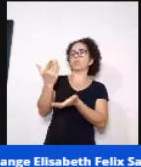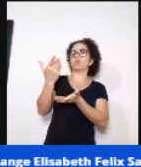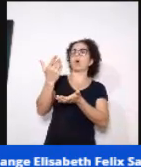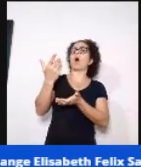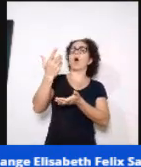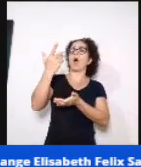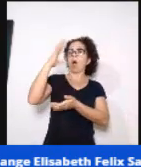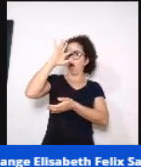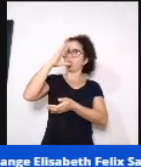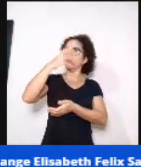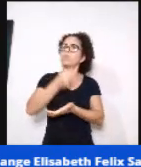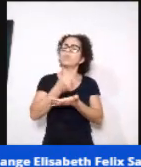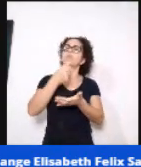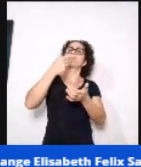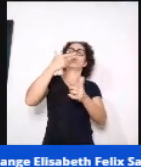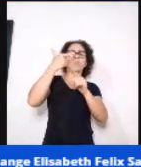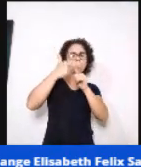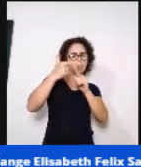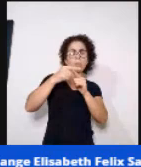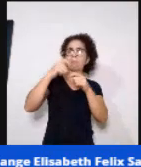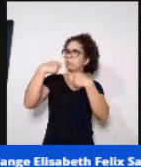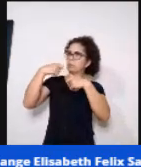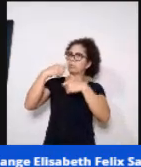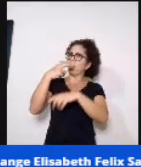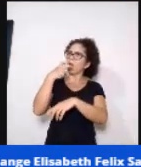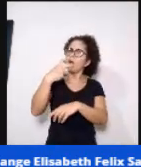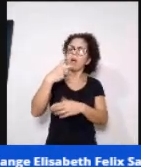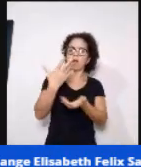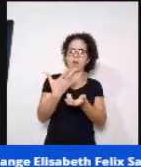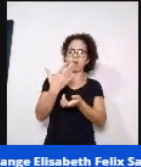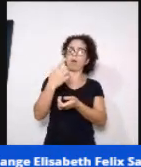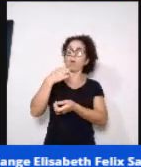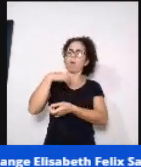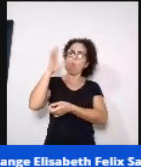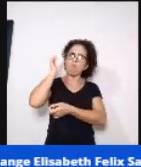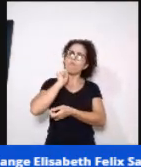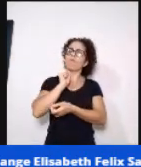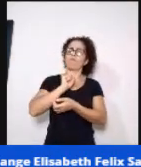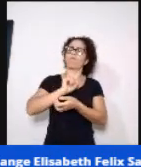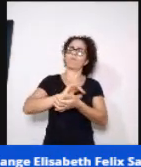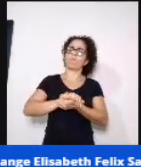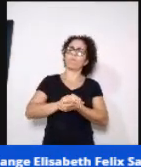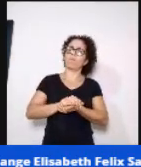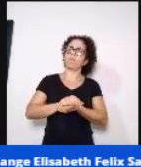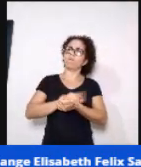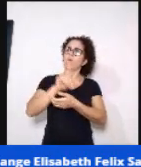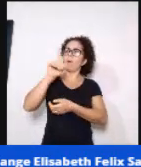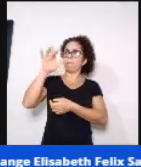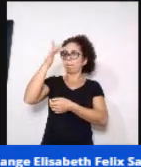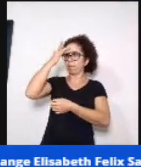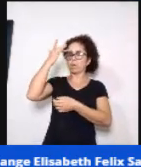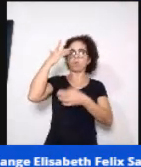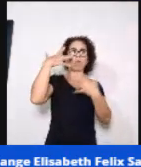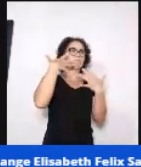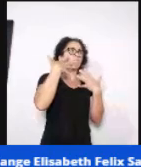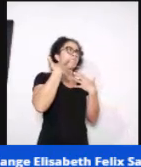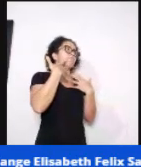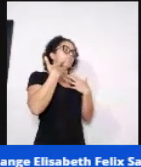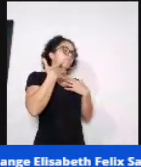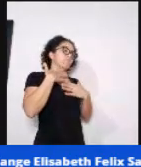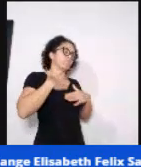precisa gritar para falar comigo. Eu estou te ouvindo. Você desmonta a pessoa na hora.